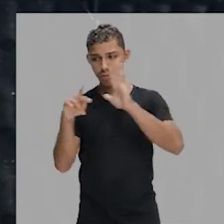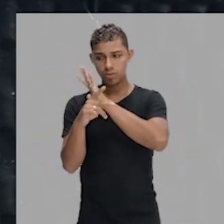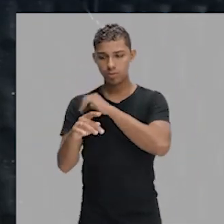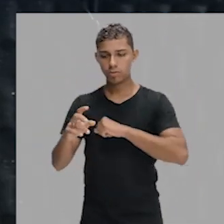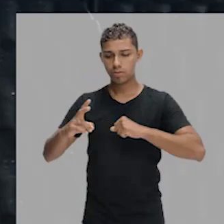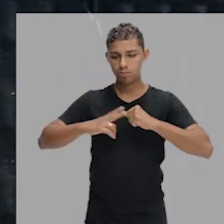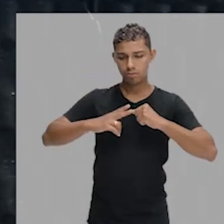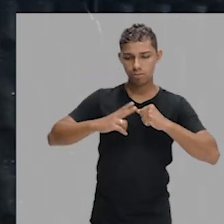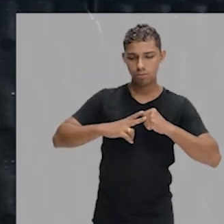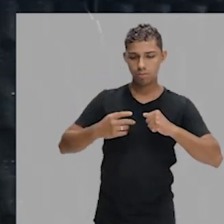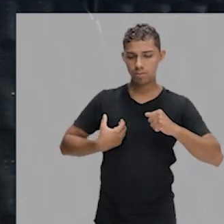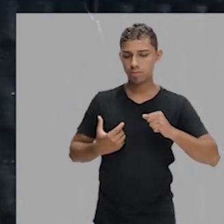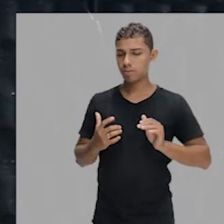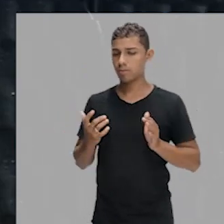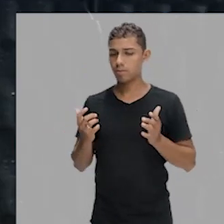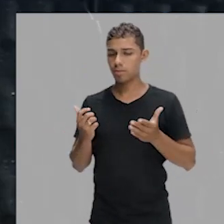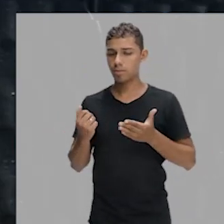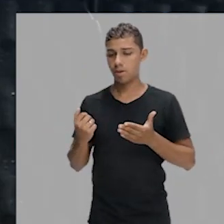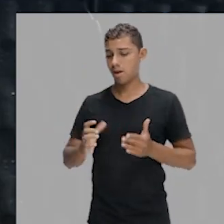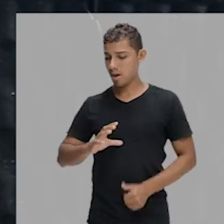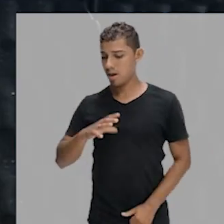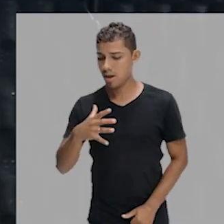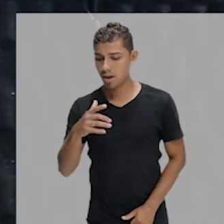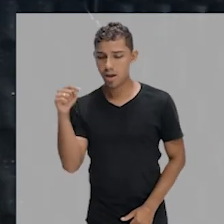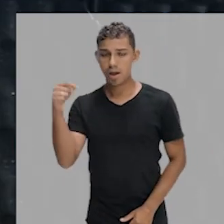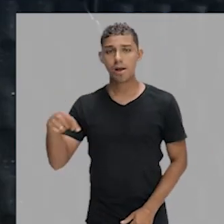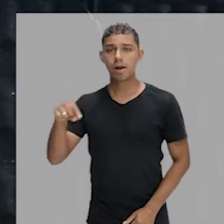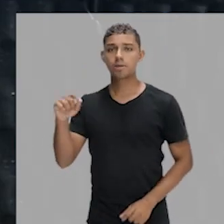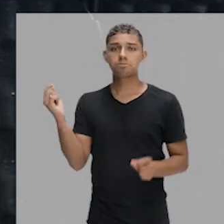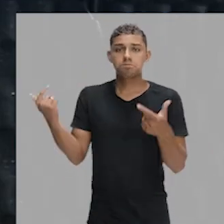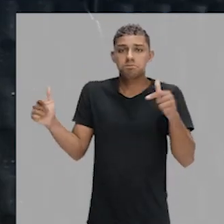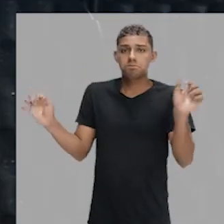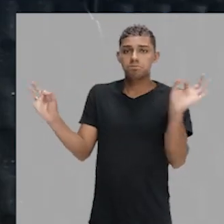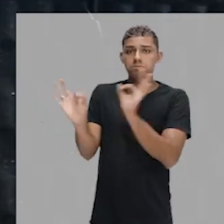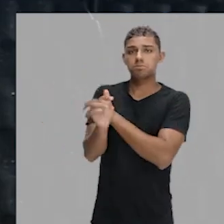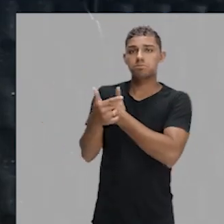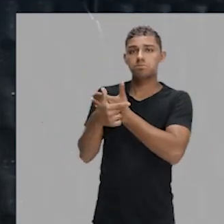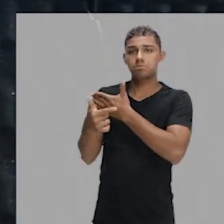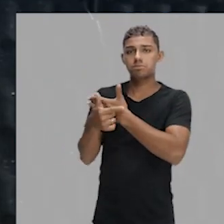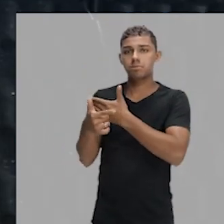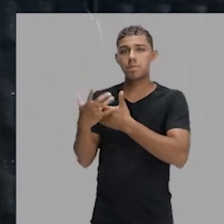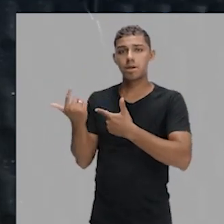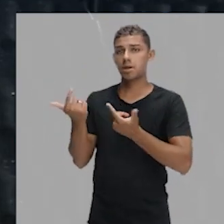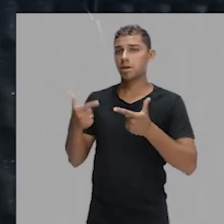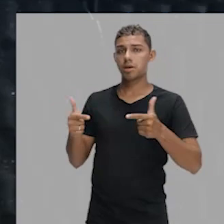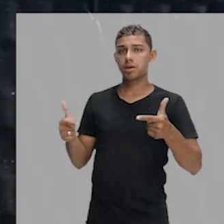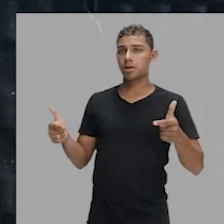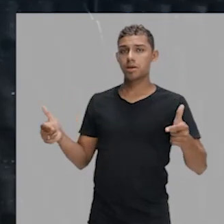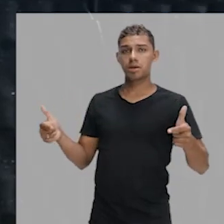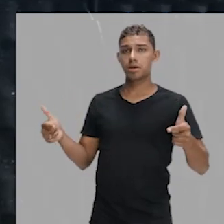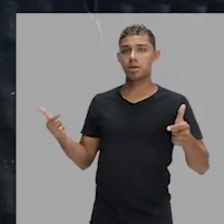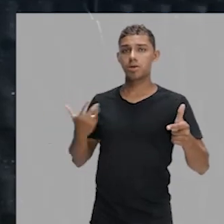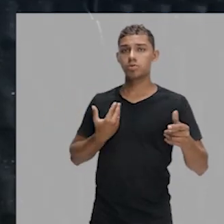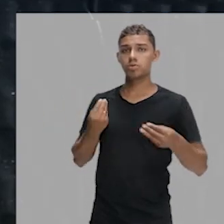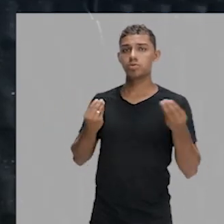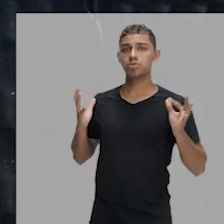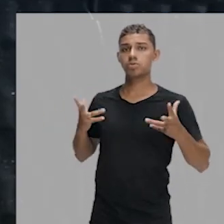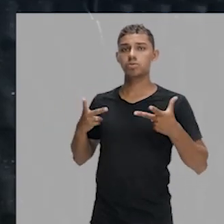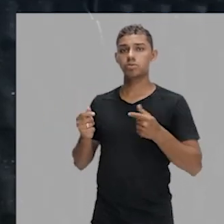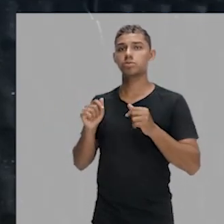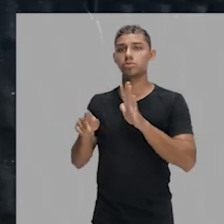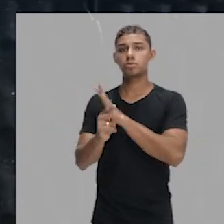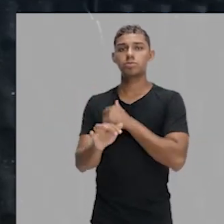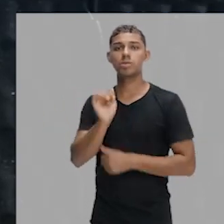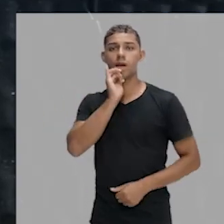ação não têm essa função de verbo auxiliar. Eles são verbos que não possuem essa capacidade de